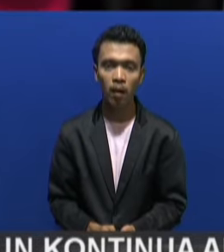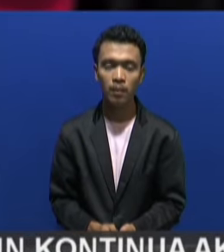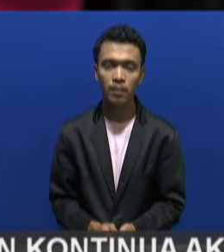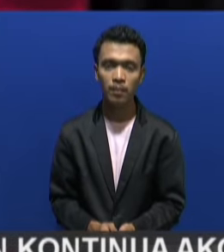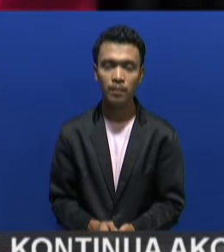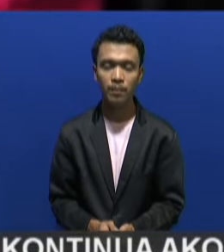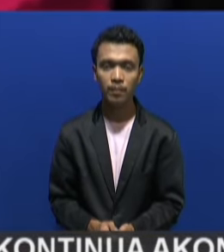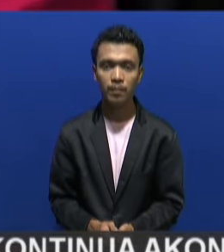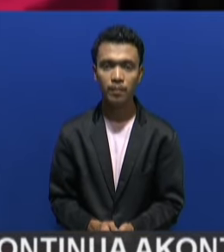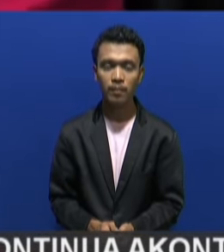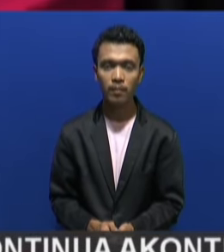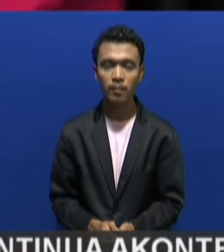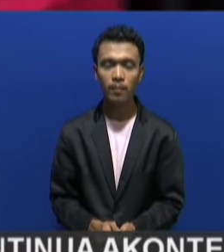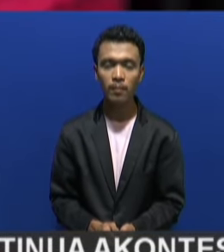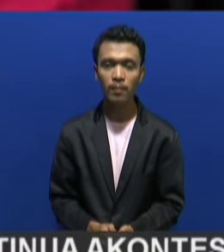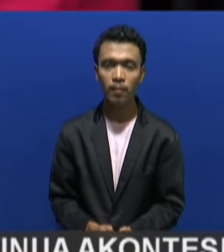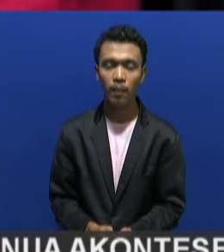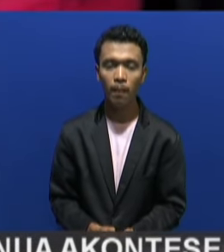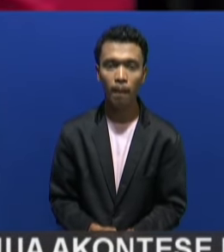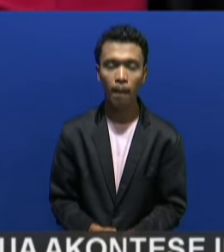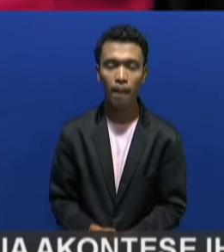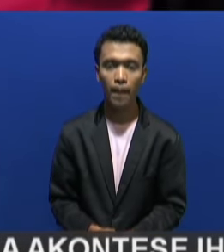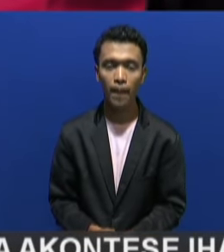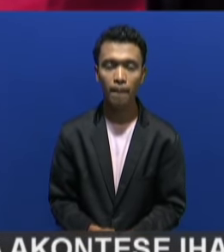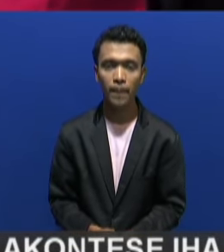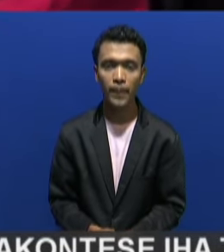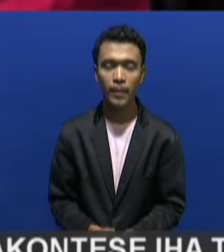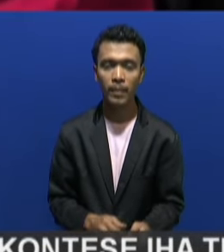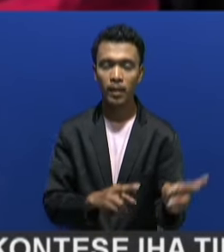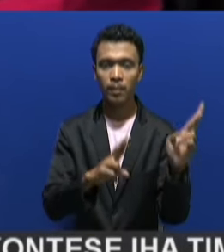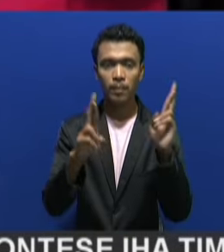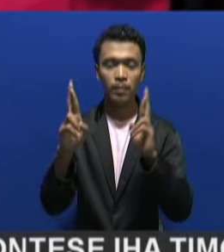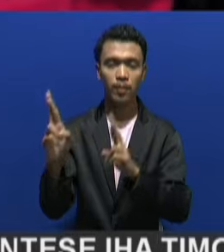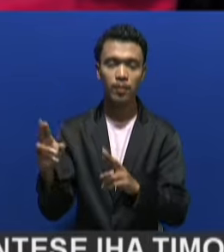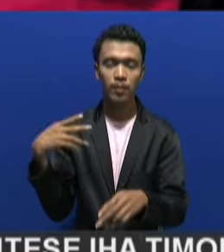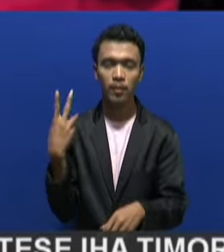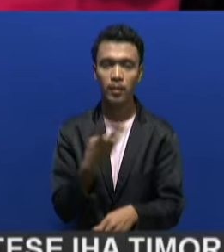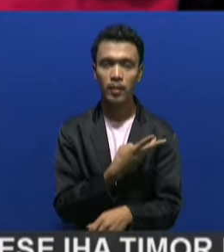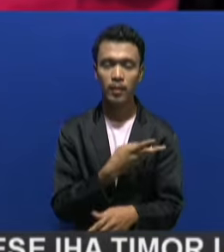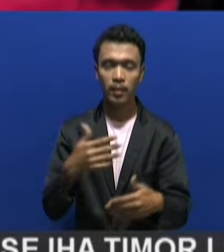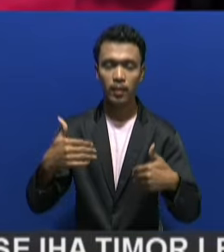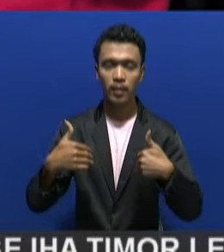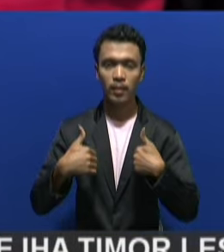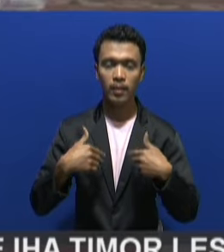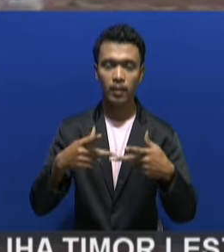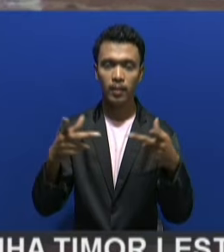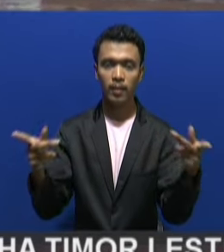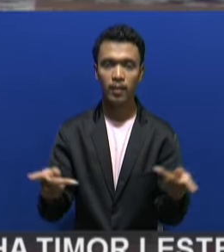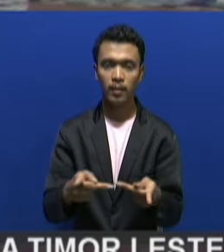do aeroporto da NNM, seria um porto para o aeroporto de aqui. Então, se não é pronto para o investir a área da